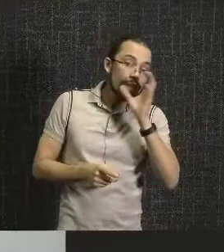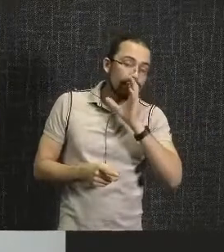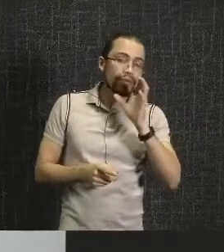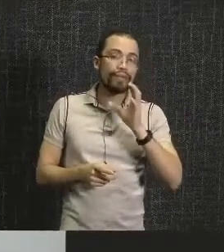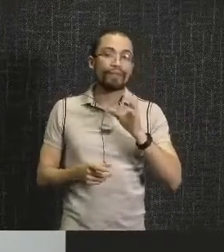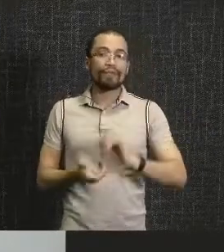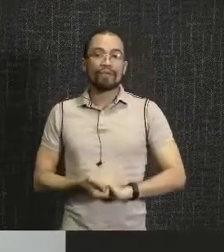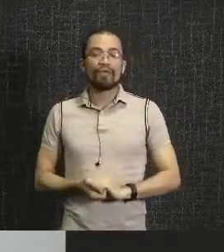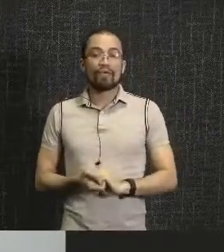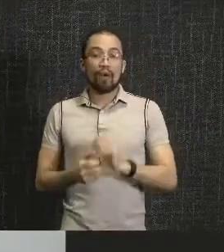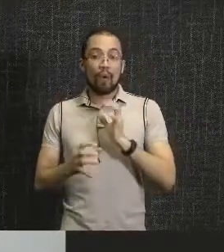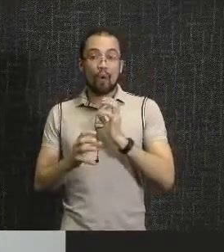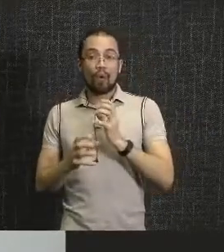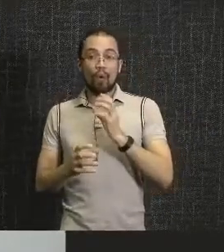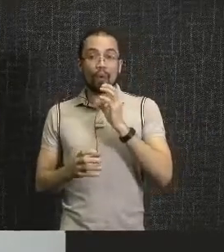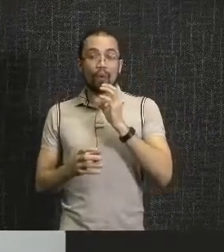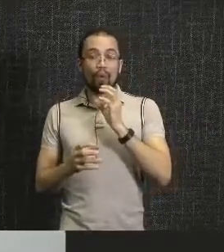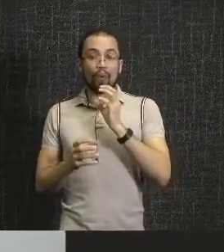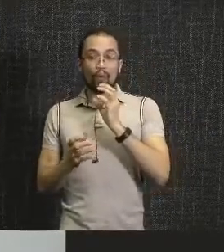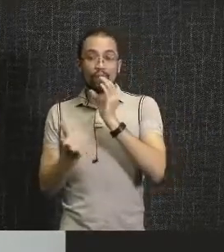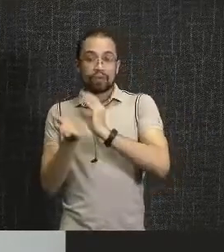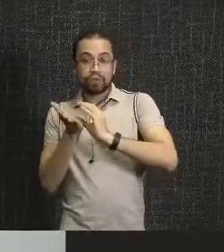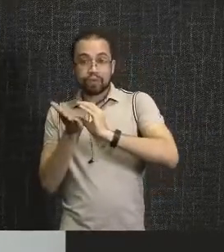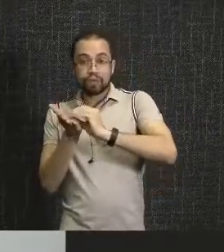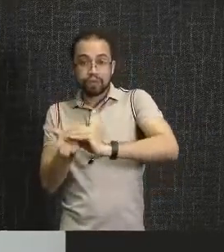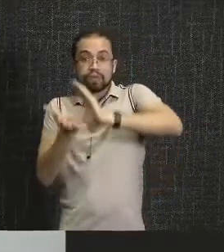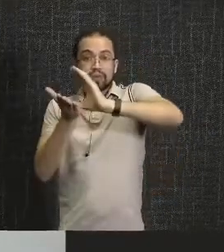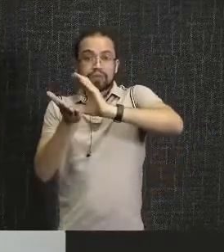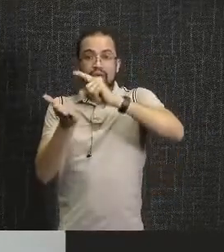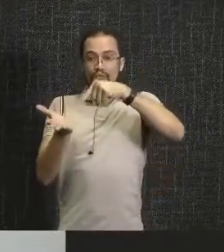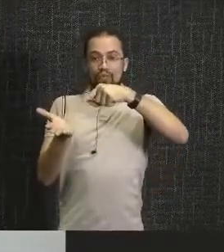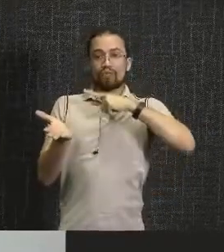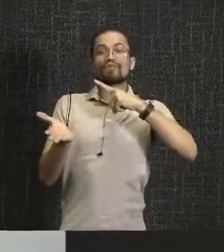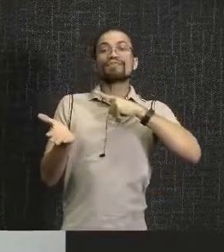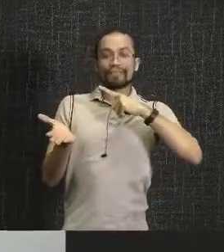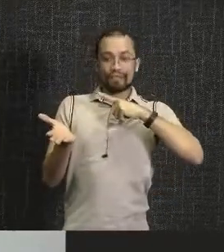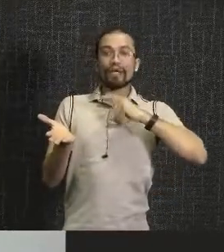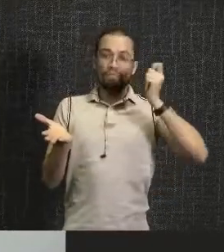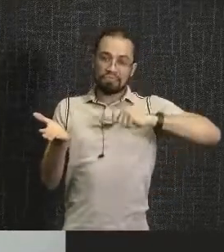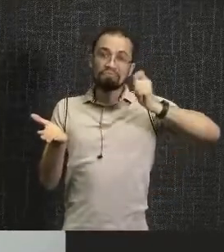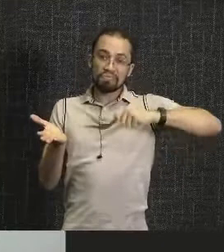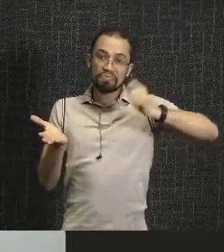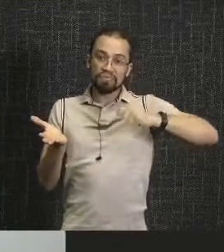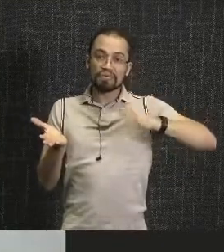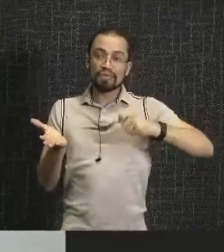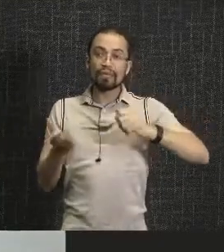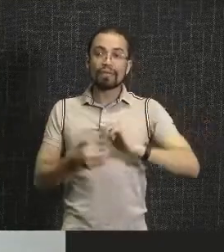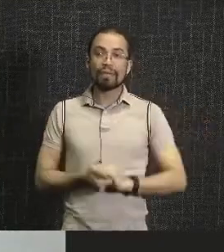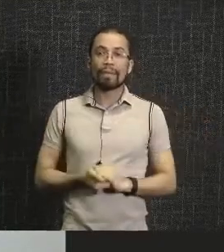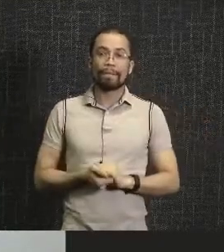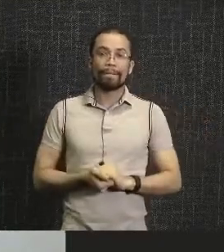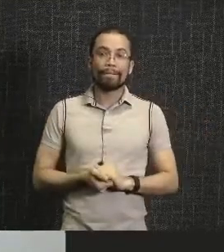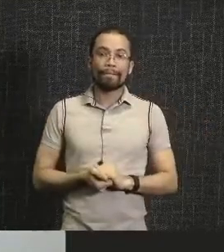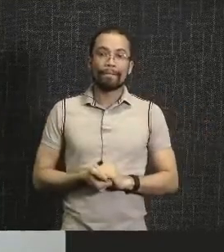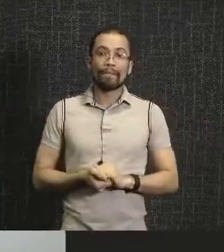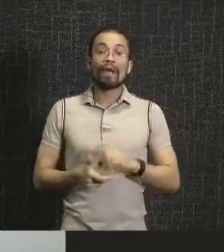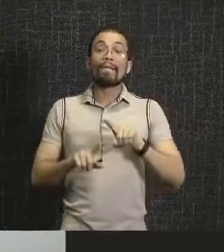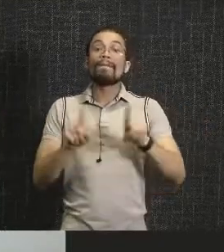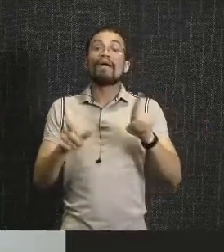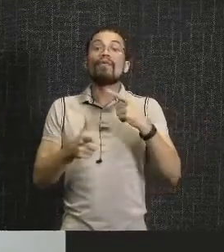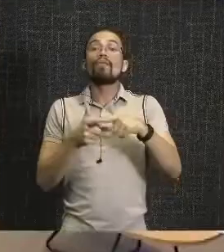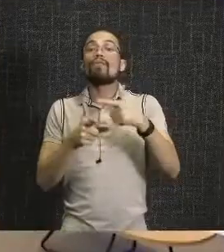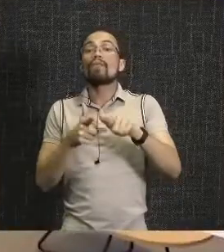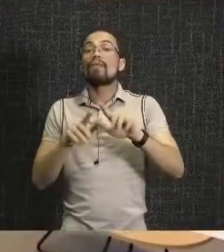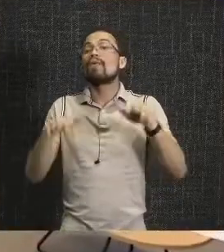recursos disponíveis para uma recuperação rápida, existem. Então, não seria um grande empecilho, né? O problema